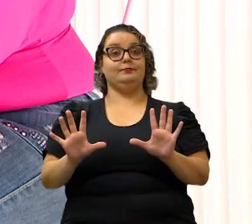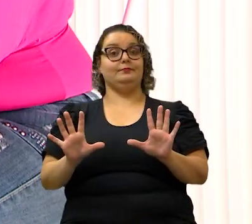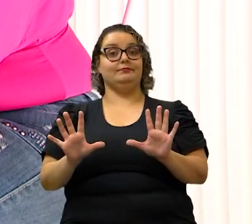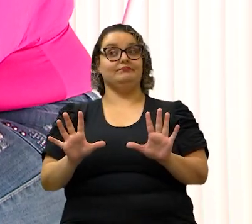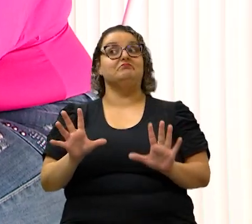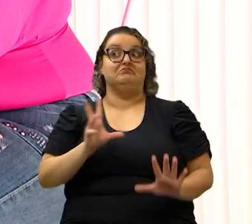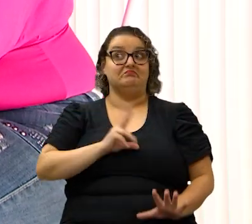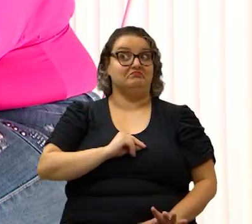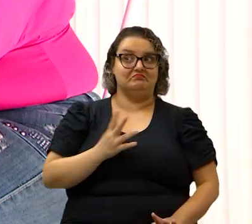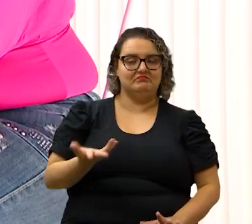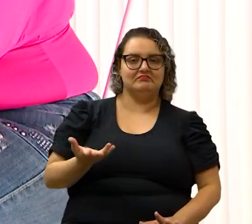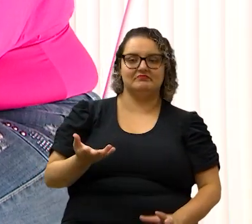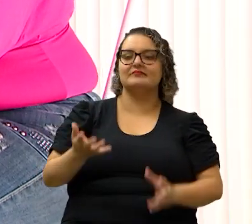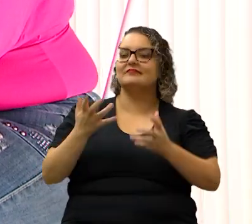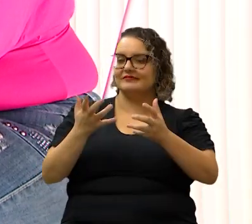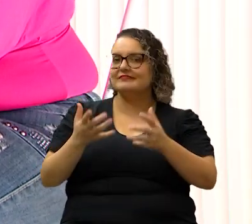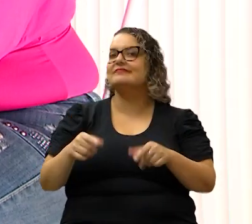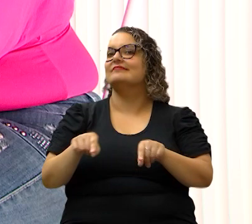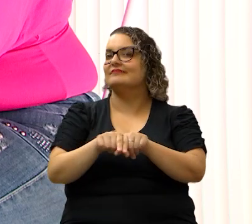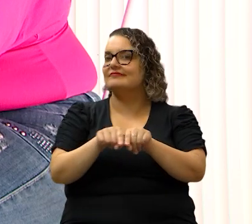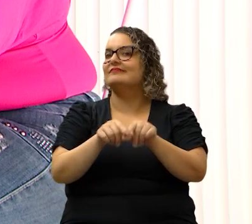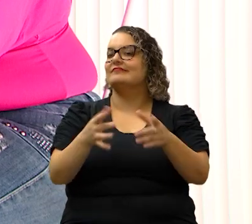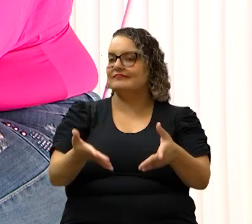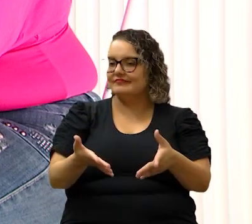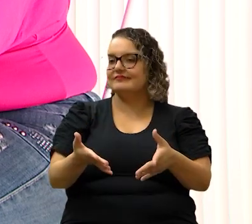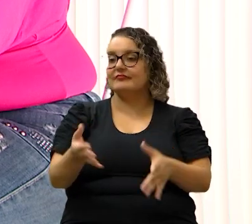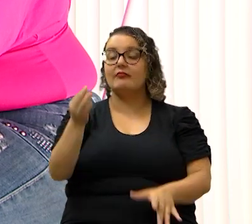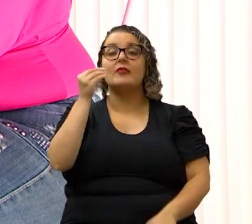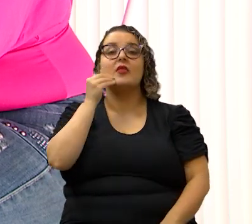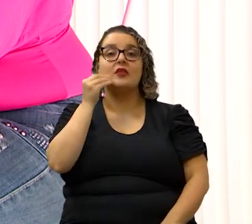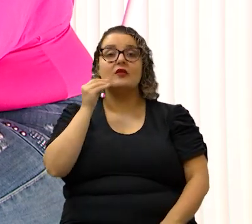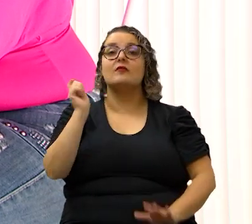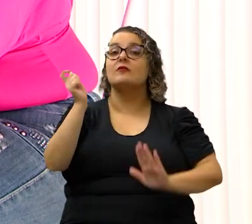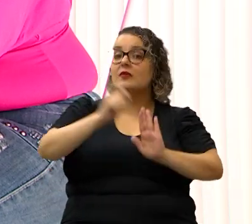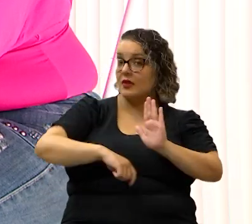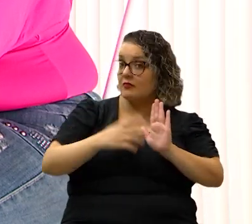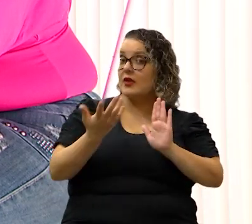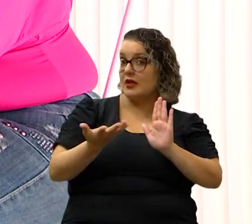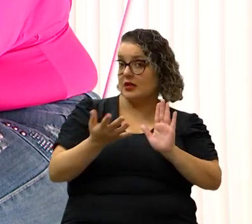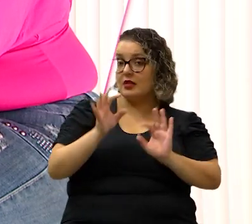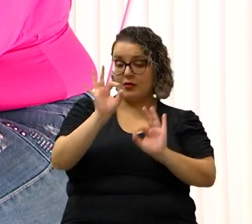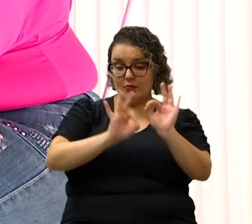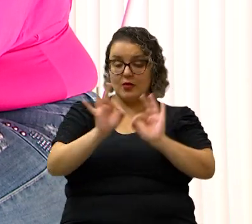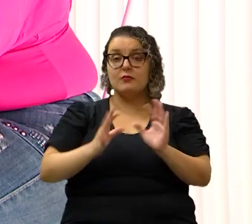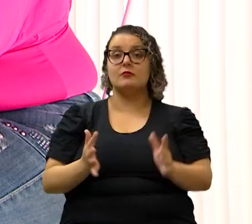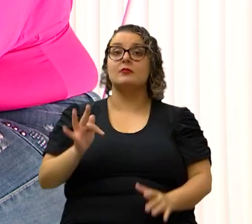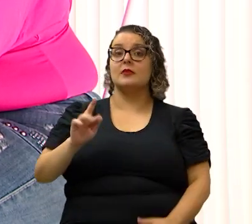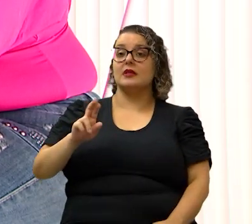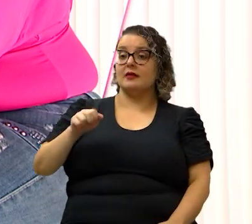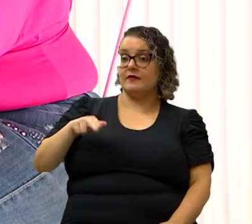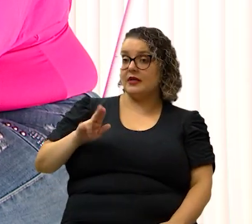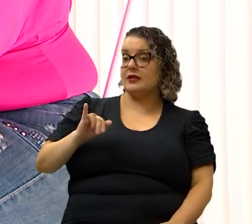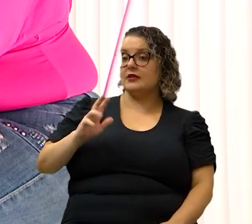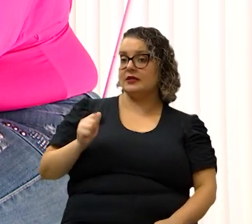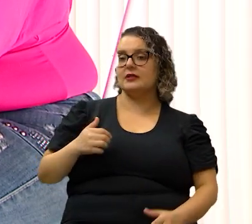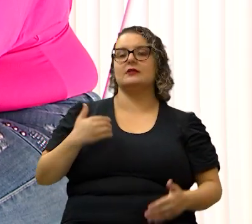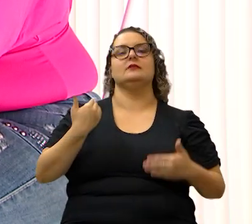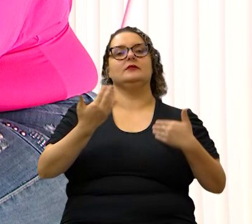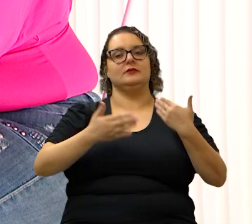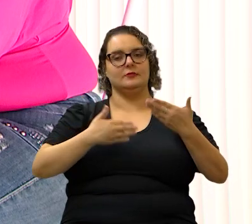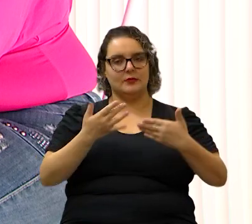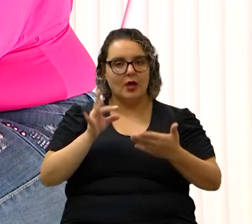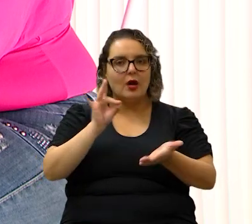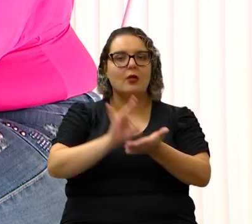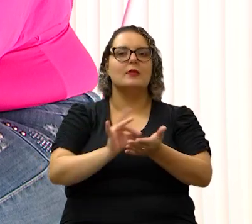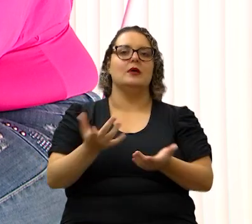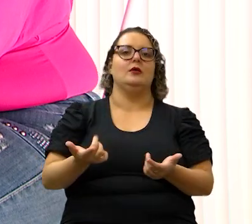assim, opa, eu quero isso aqui. Vamos testar e vamos validar um projeto para a franquia. Então a gente já